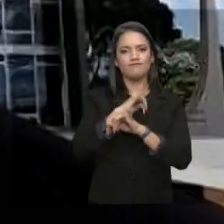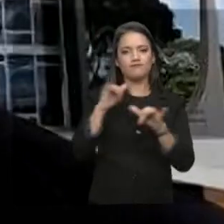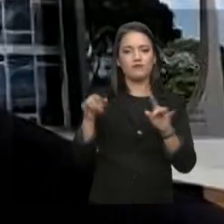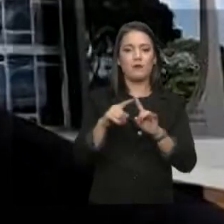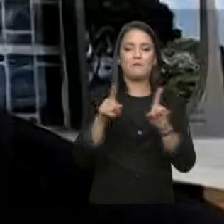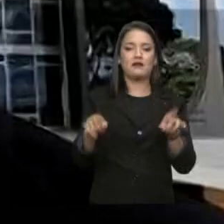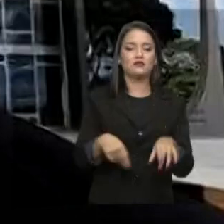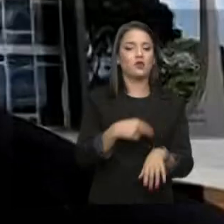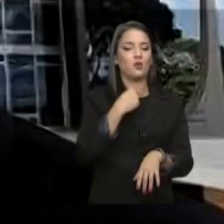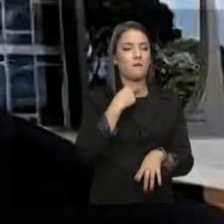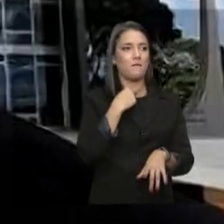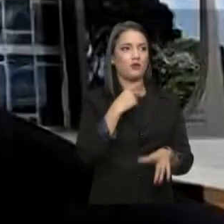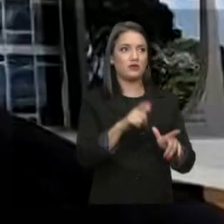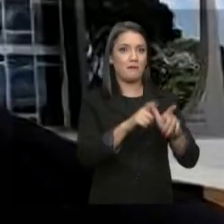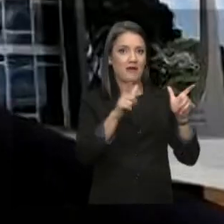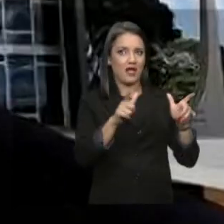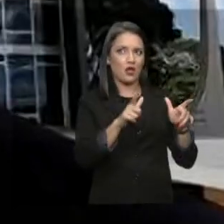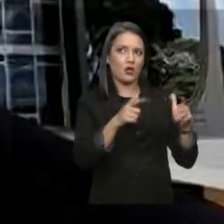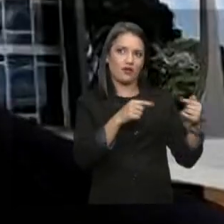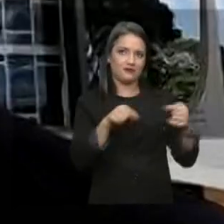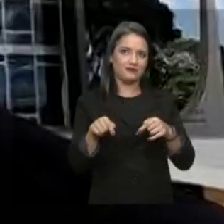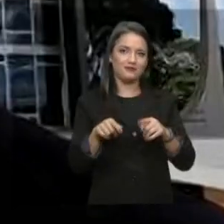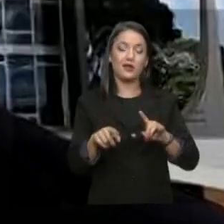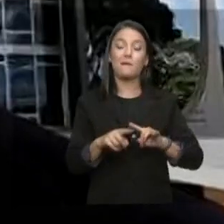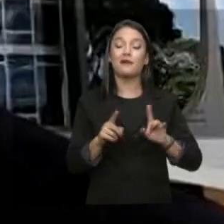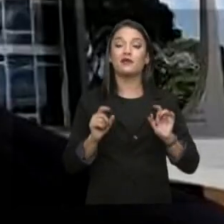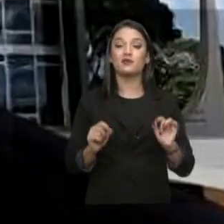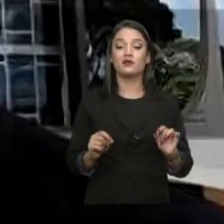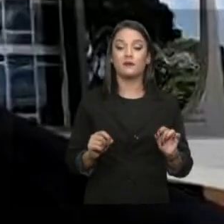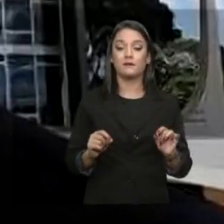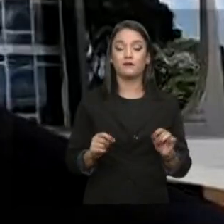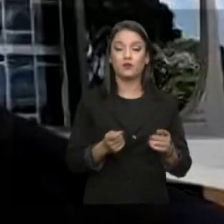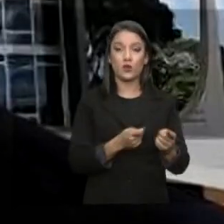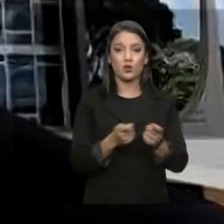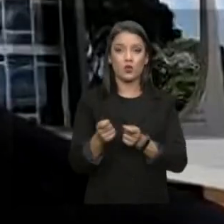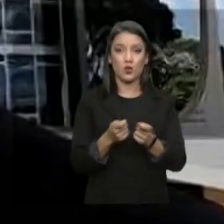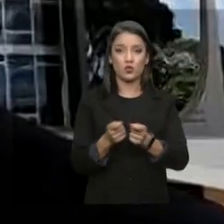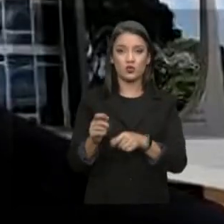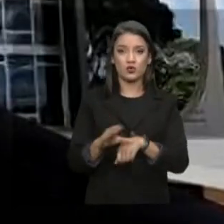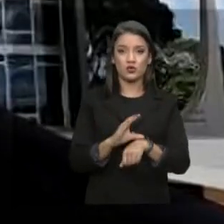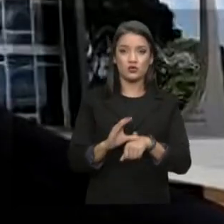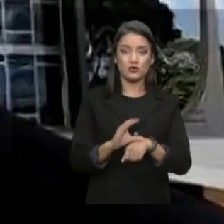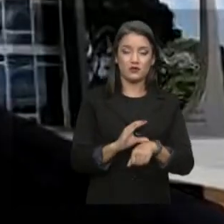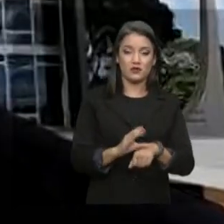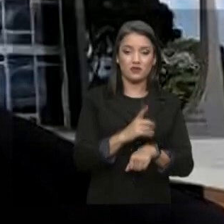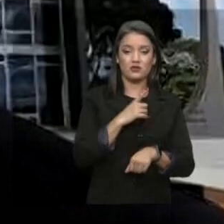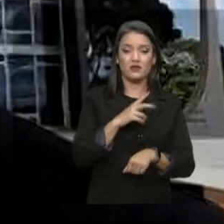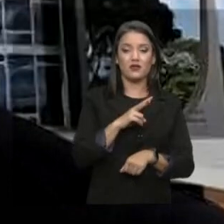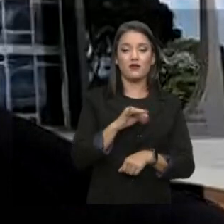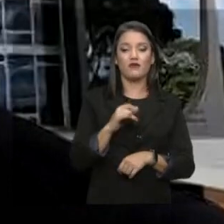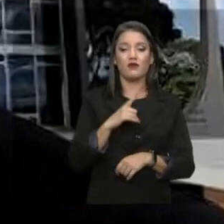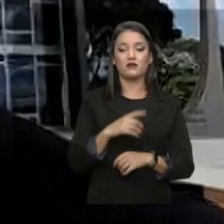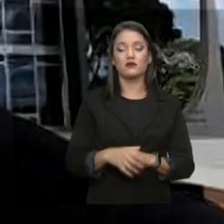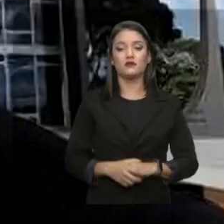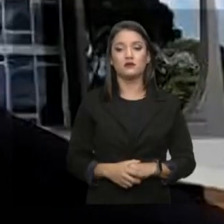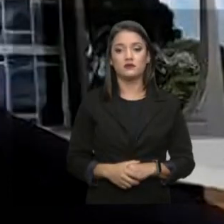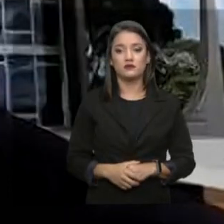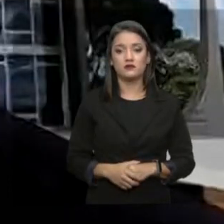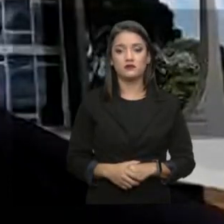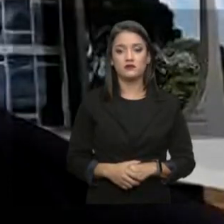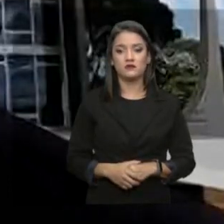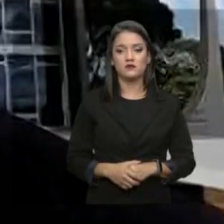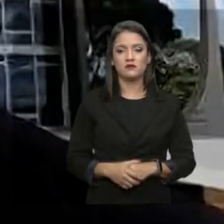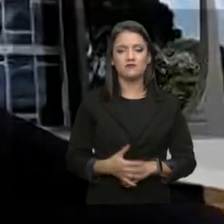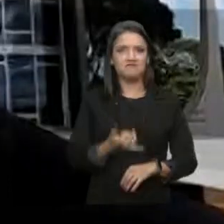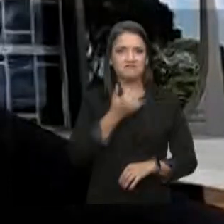haja maioria em sentido oposto. Mal comparando, no controle de constitucionalidade, passa algo parecido, pois a lei